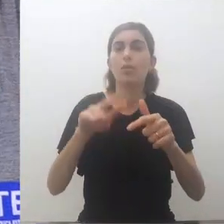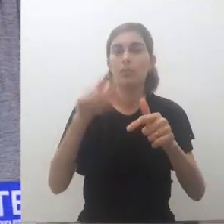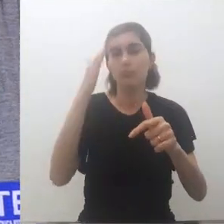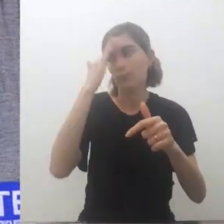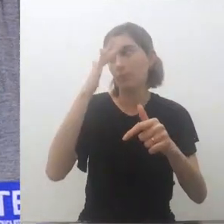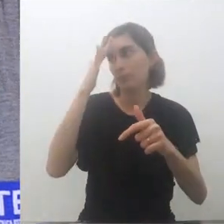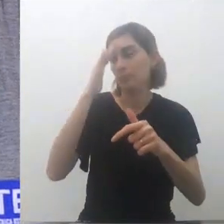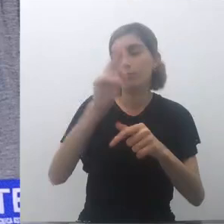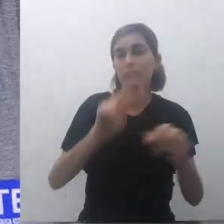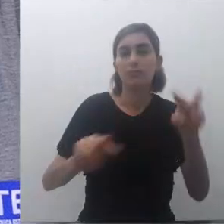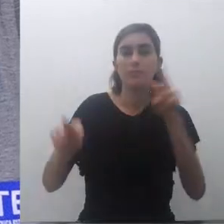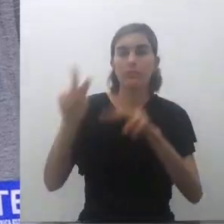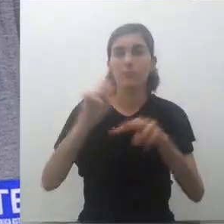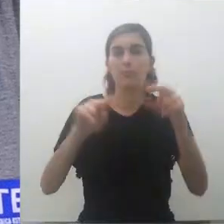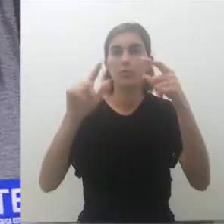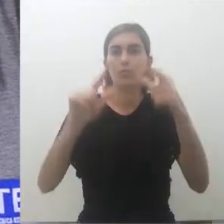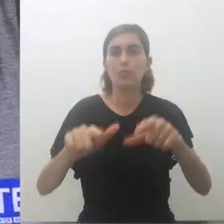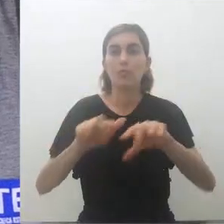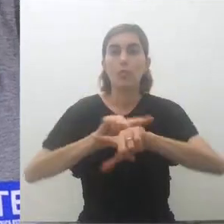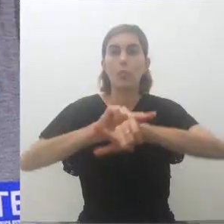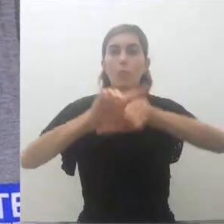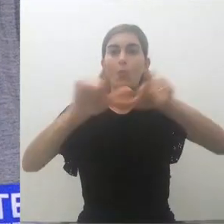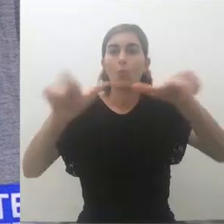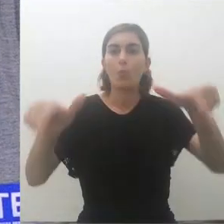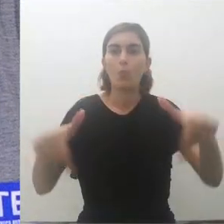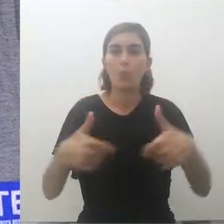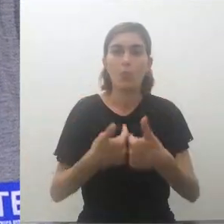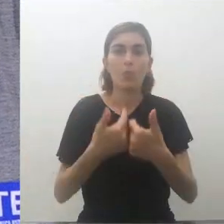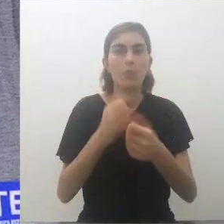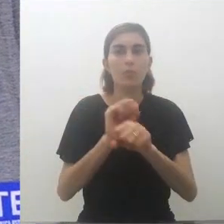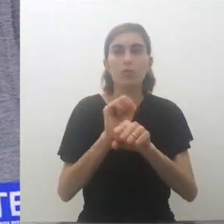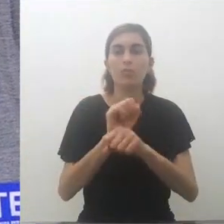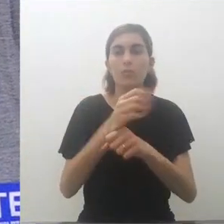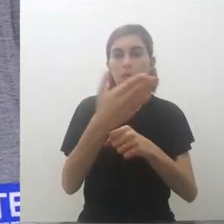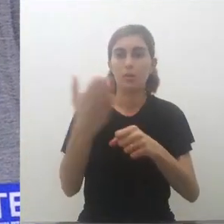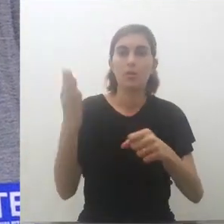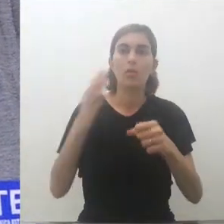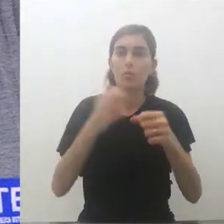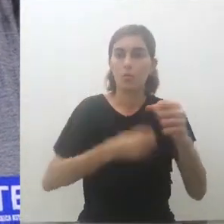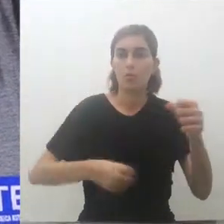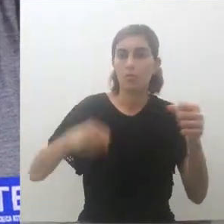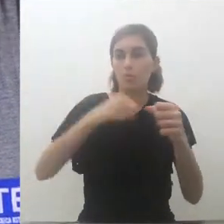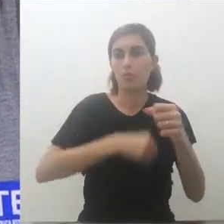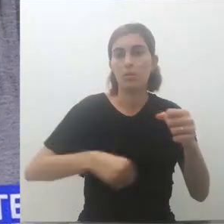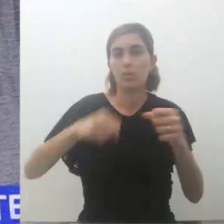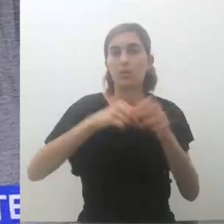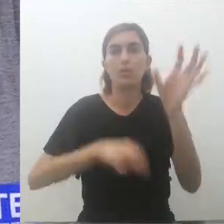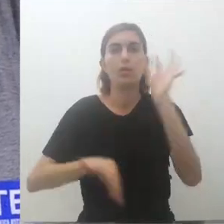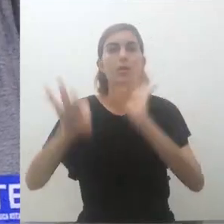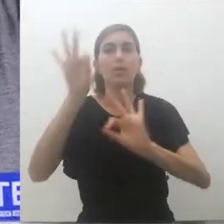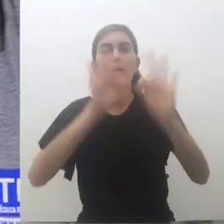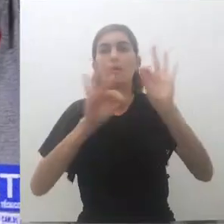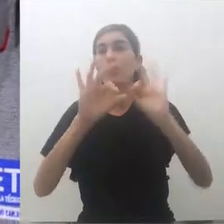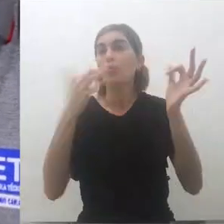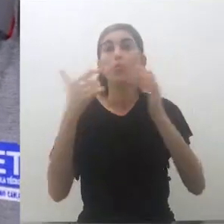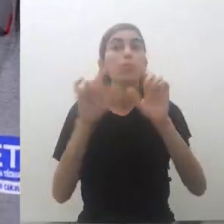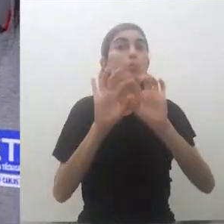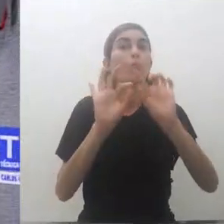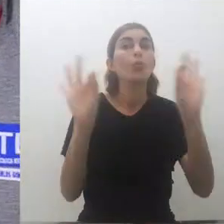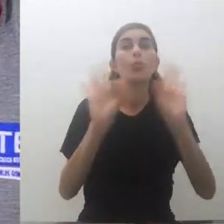um ambiente vazio, que ele espera ali seja uma cozinha decorada. Não tem nada, mas você